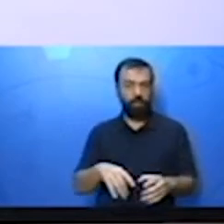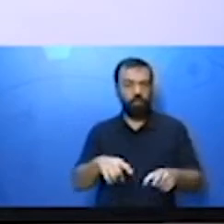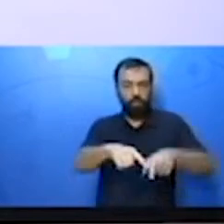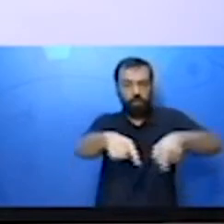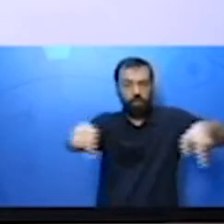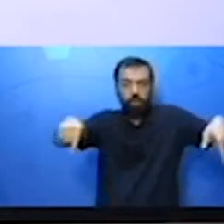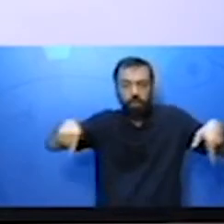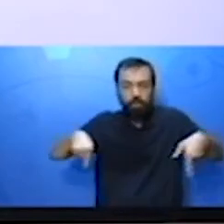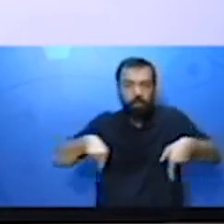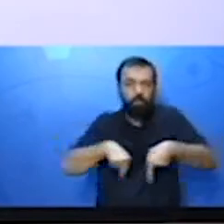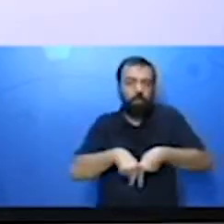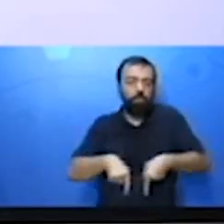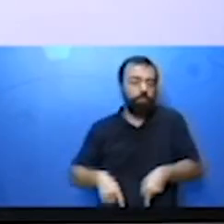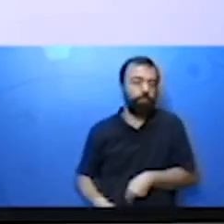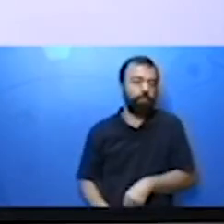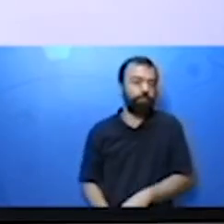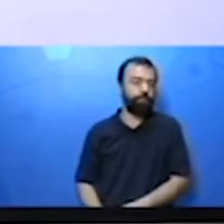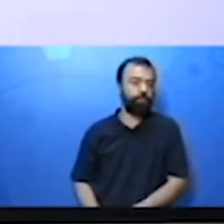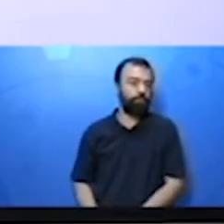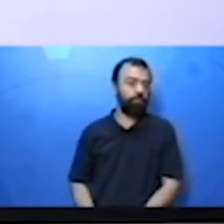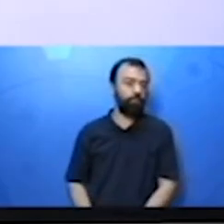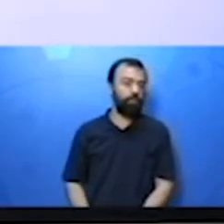Muito bem.